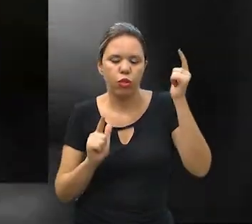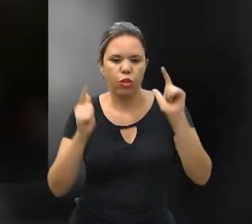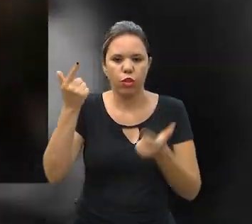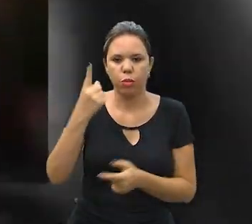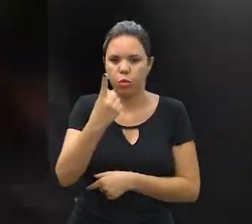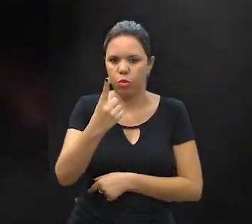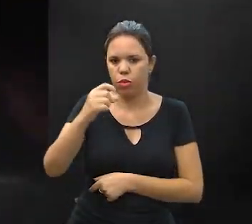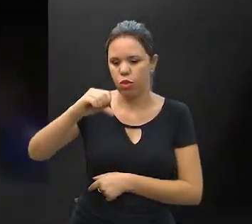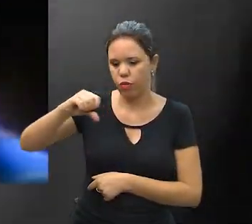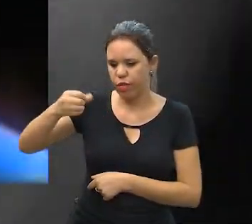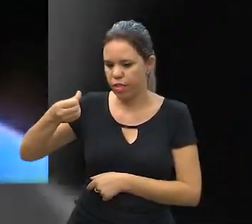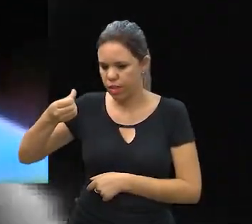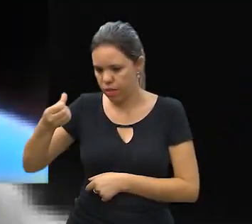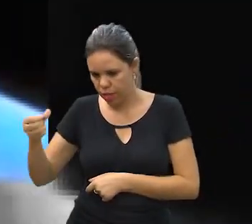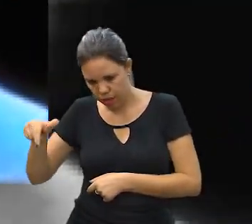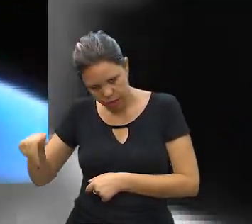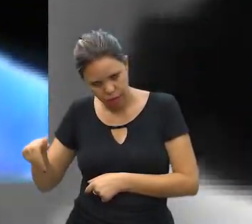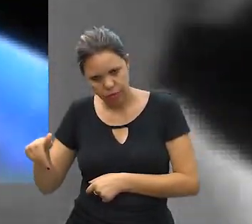Carnaval de